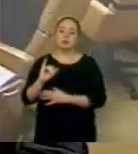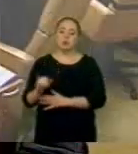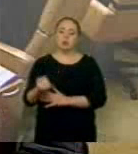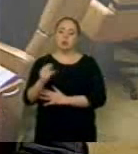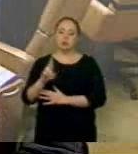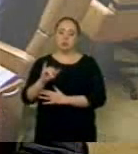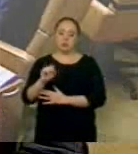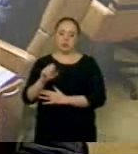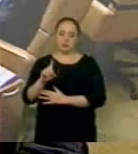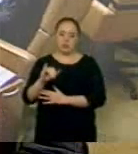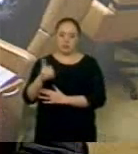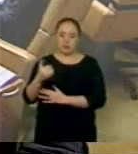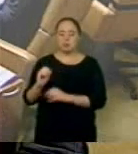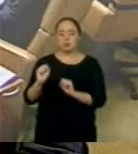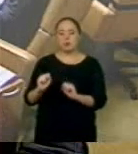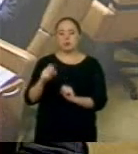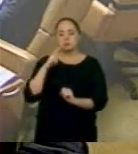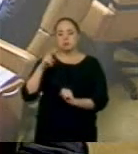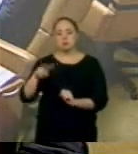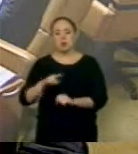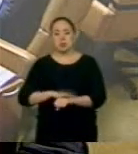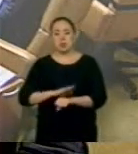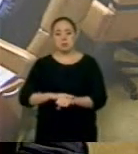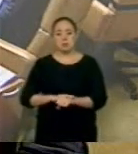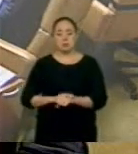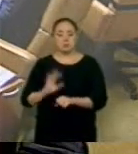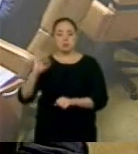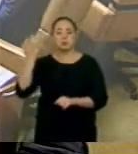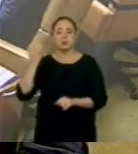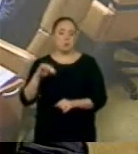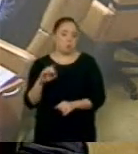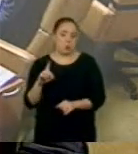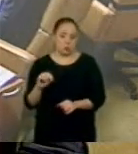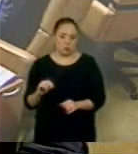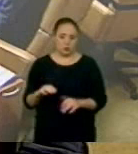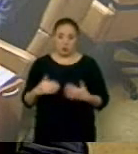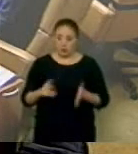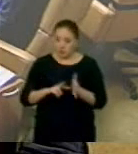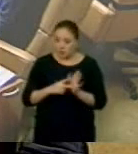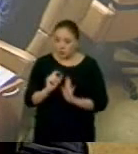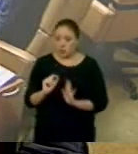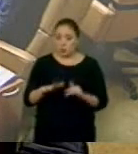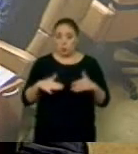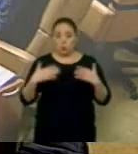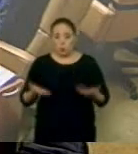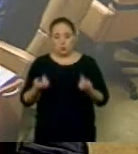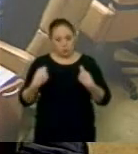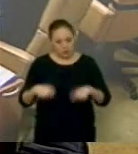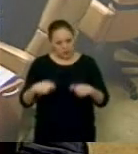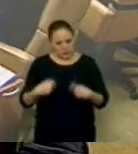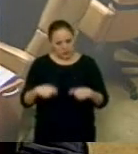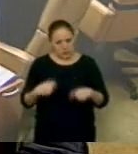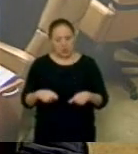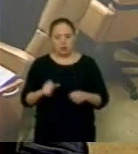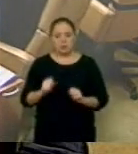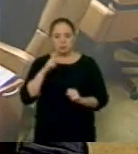podendo ser acionadas a tempo e modo, isto é, quando forem necessárias e adequadas.